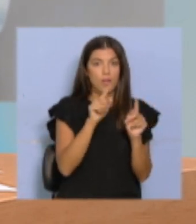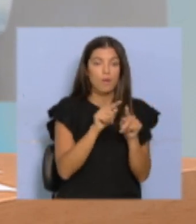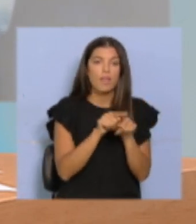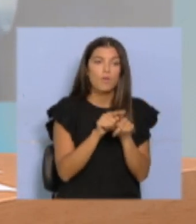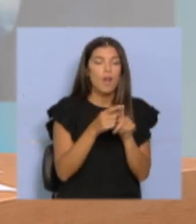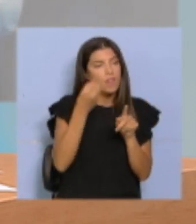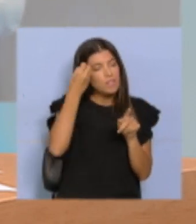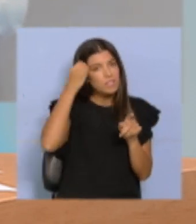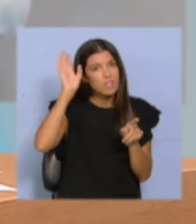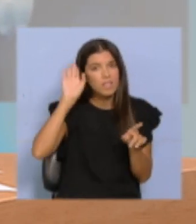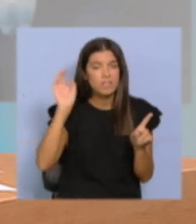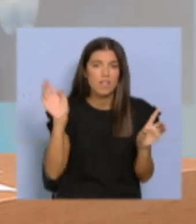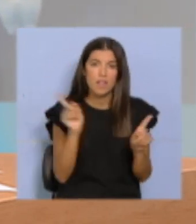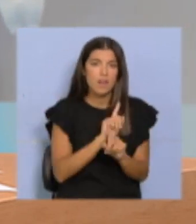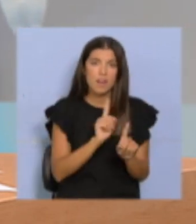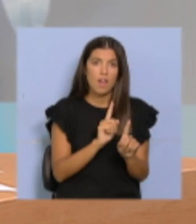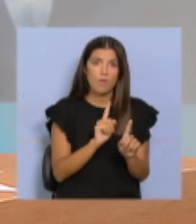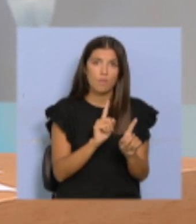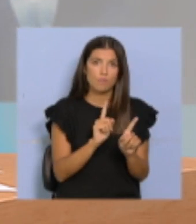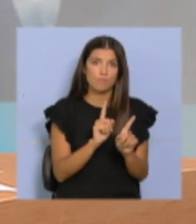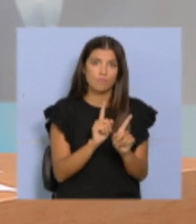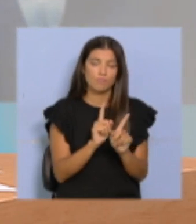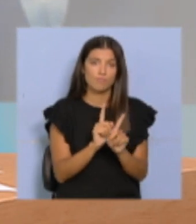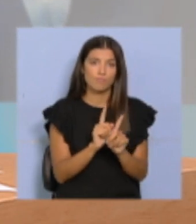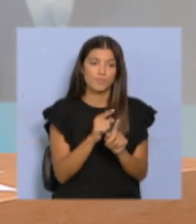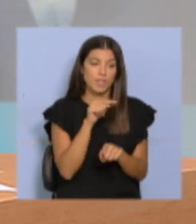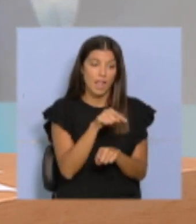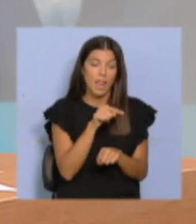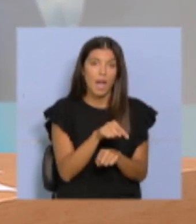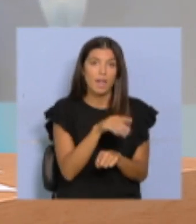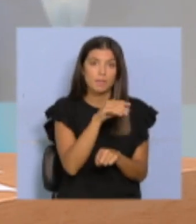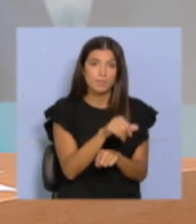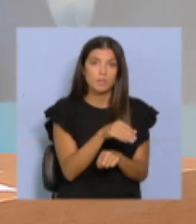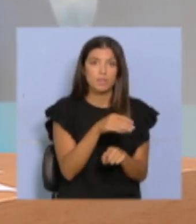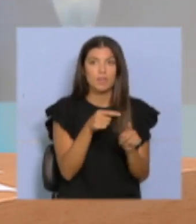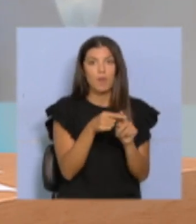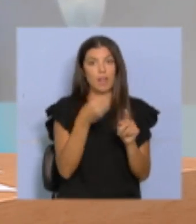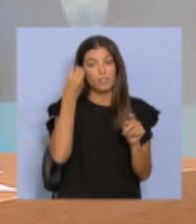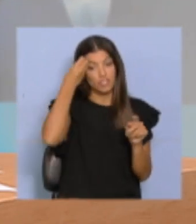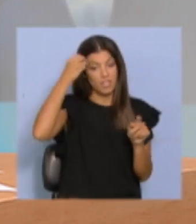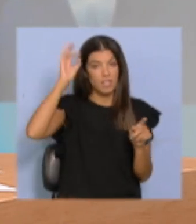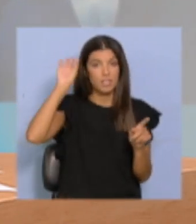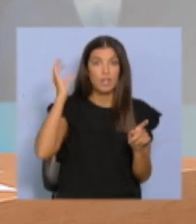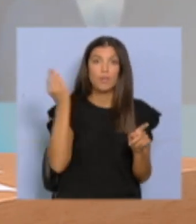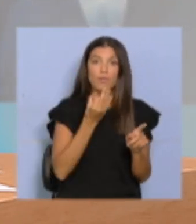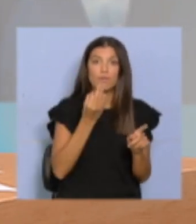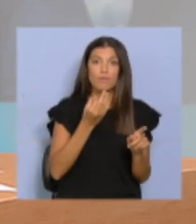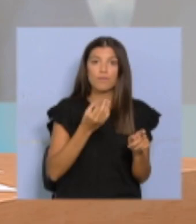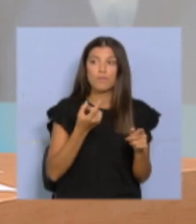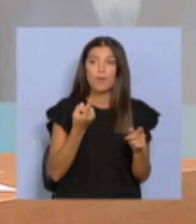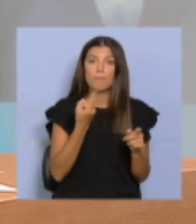esquecer aqueles irmãos que não têm voz, não é? Portanto, Pedrógão caiu no silêncio e cabe-nos a